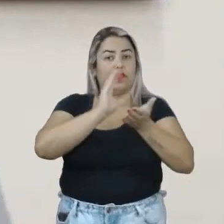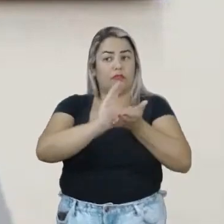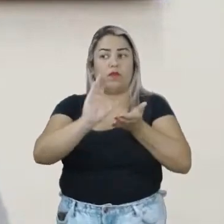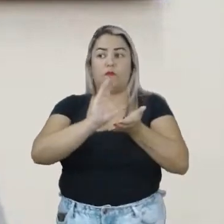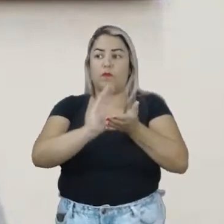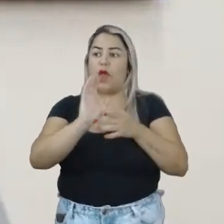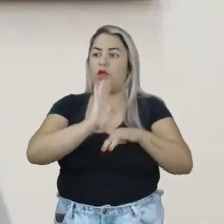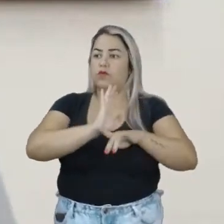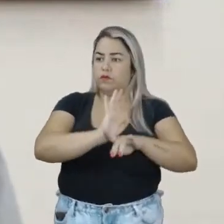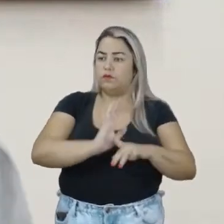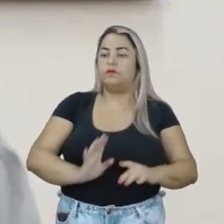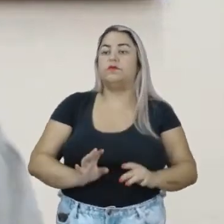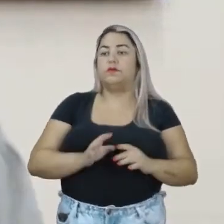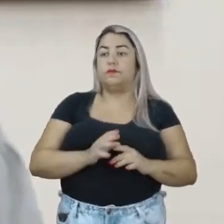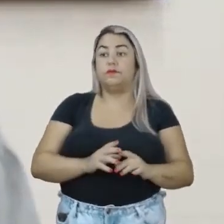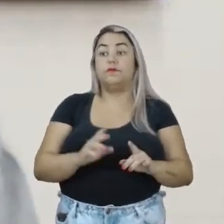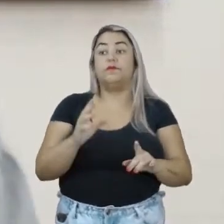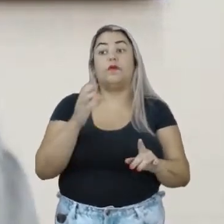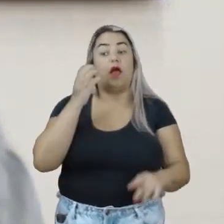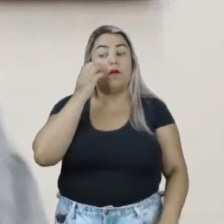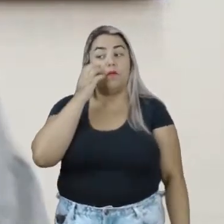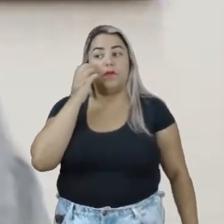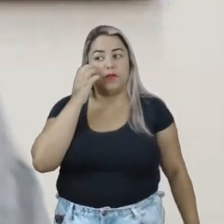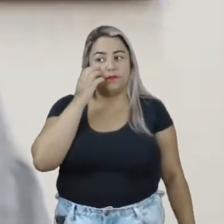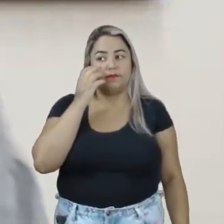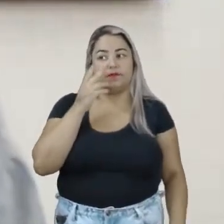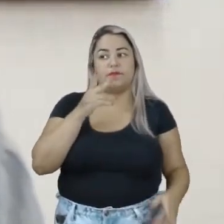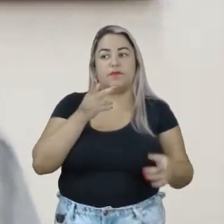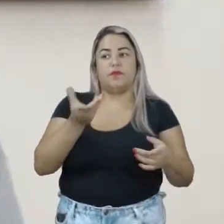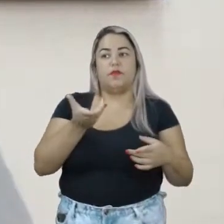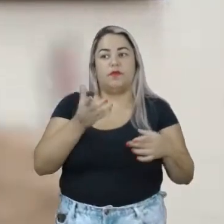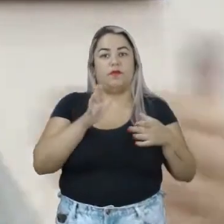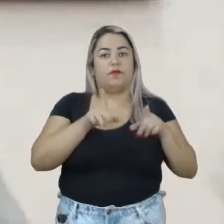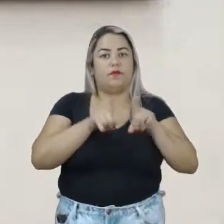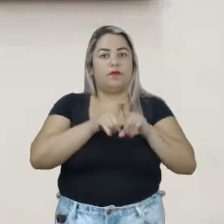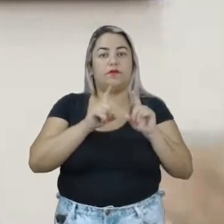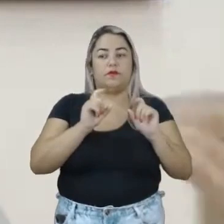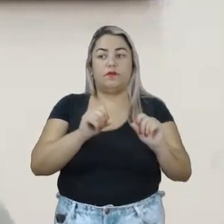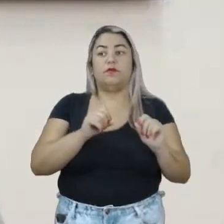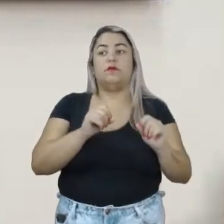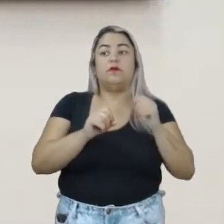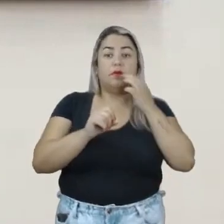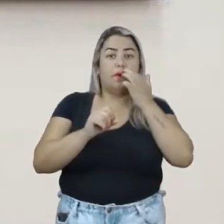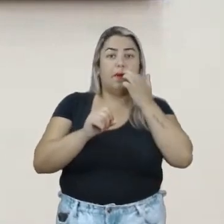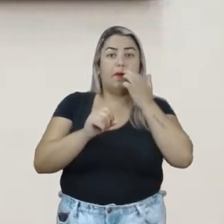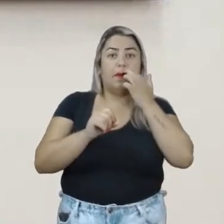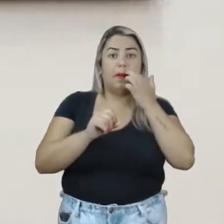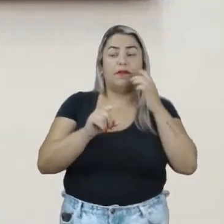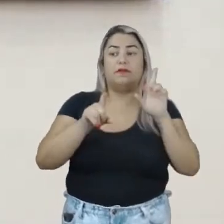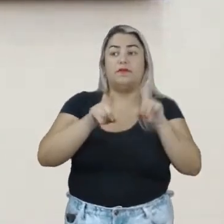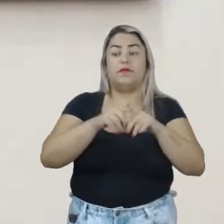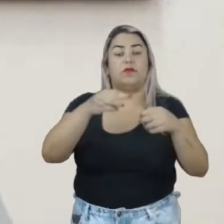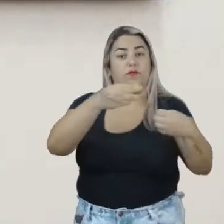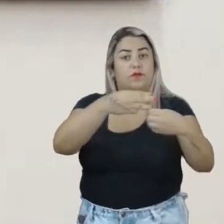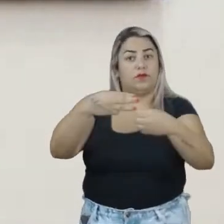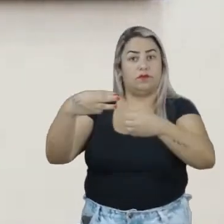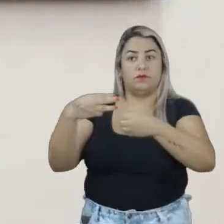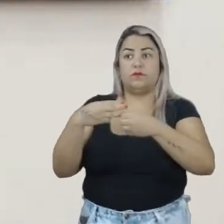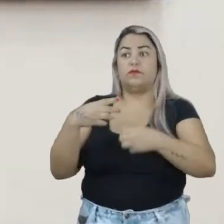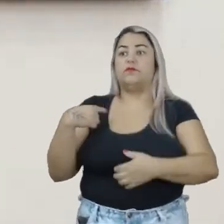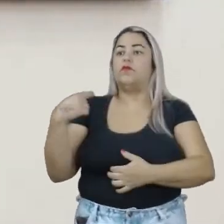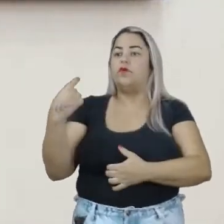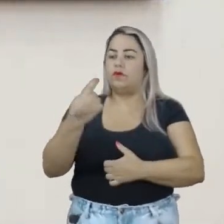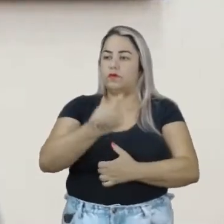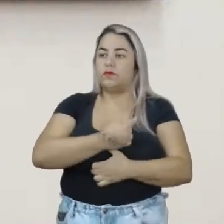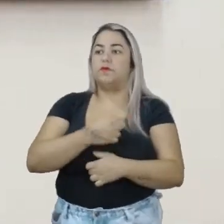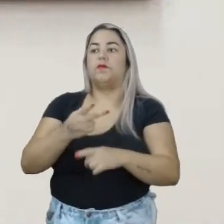sem isso, Amanda, eu quero destacar, não seriam obteníveis pelo município. Nós aqui